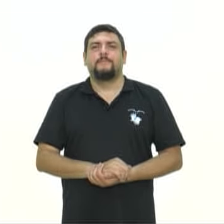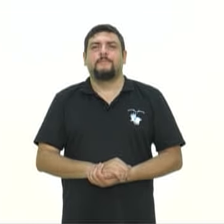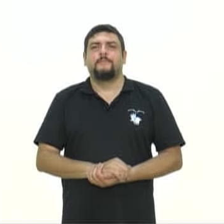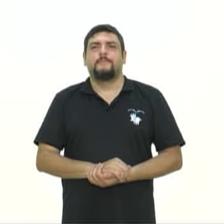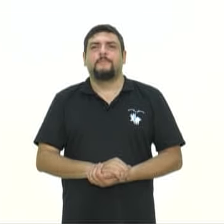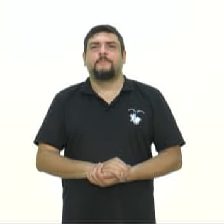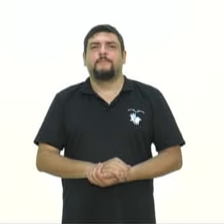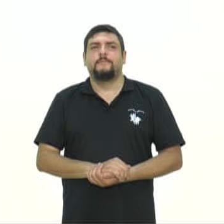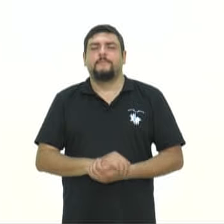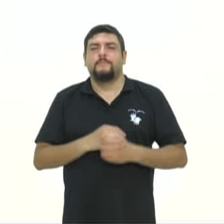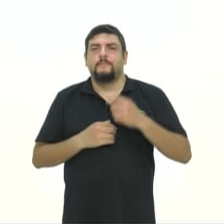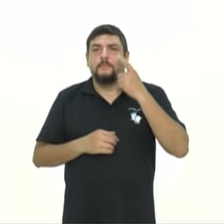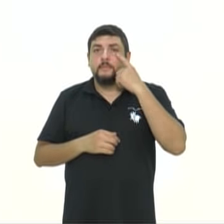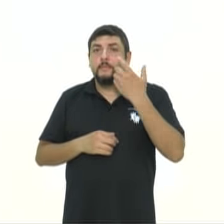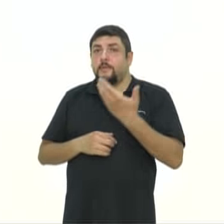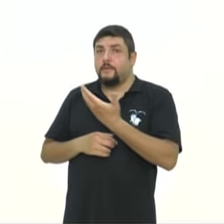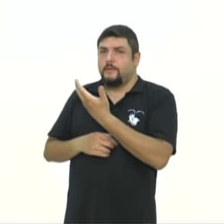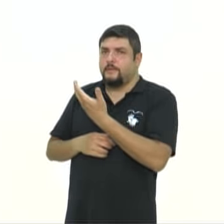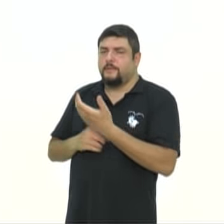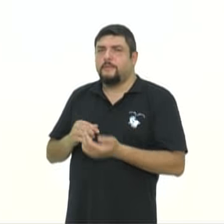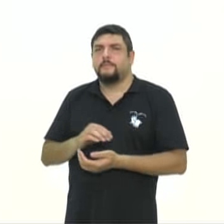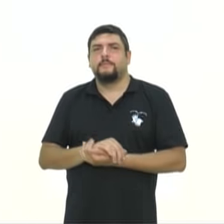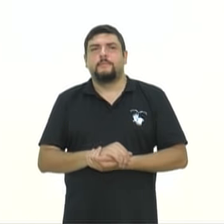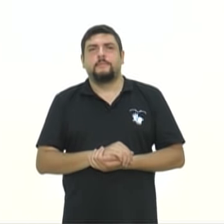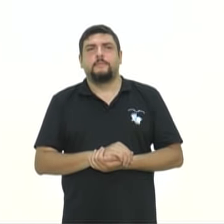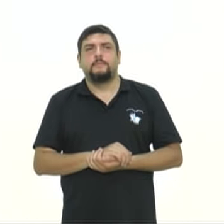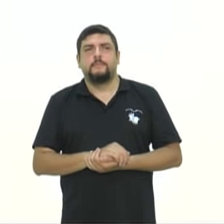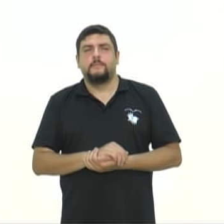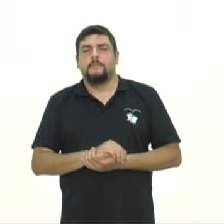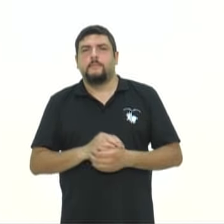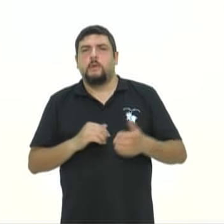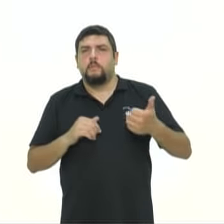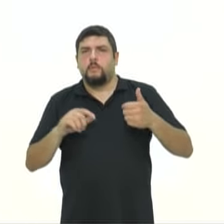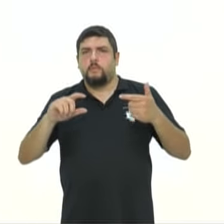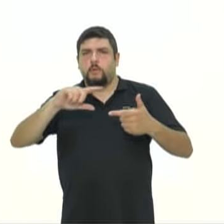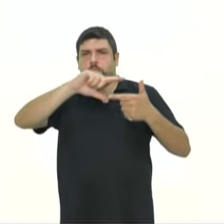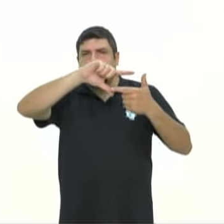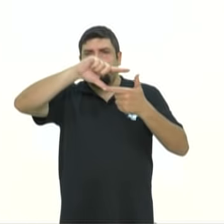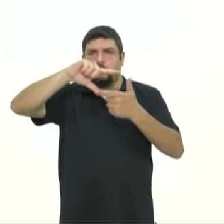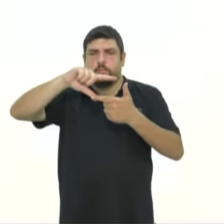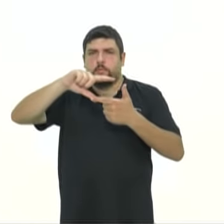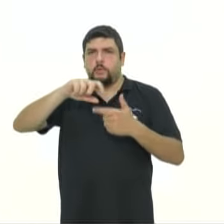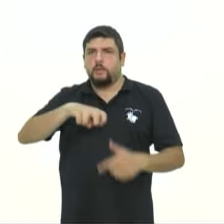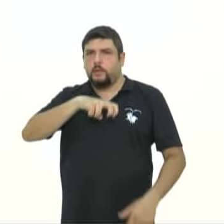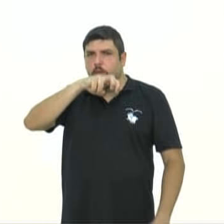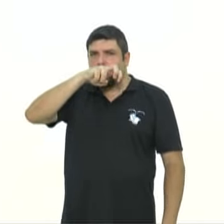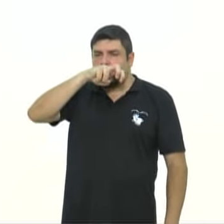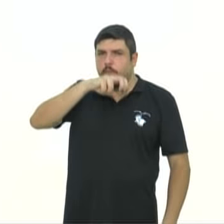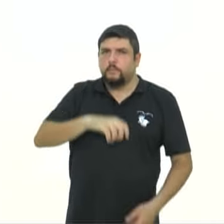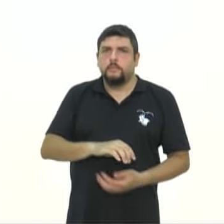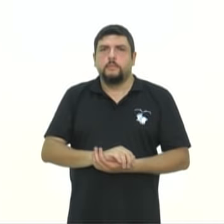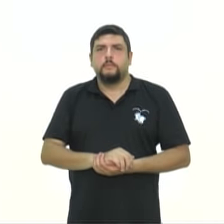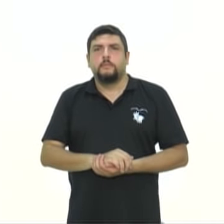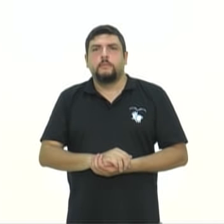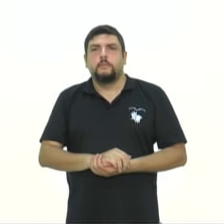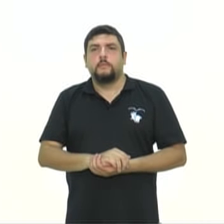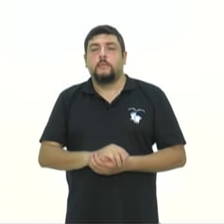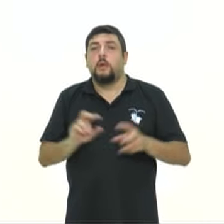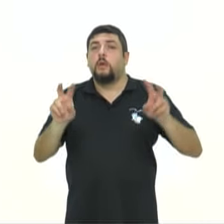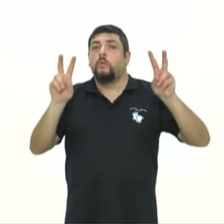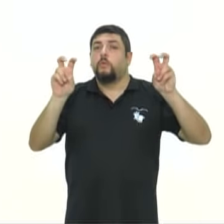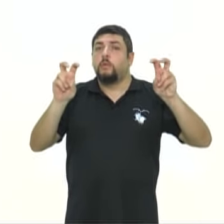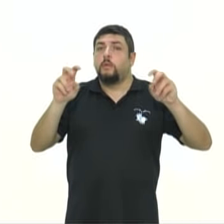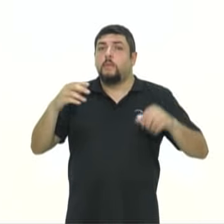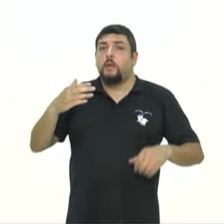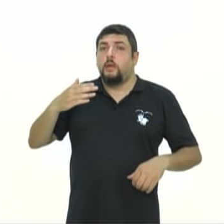Então, aqui no caso, o primeiro quadrinho, né? A gente tem mais uma da Turma da Mônica, em Meu Bolso Feliz, né? Uma